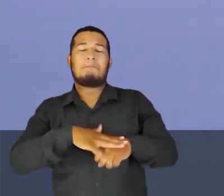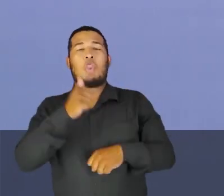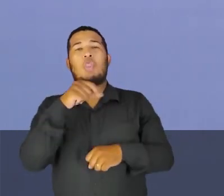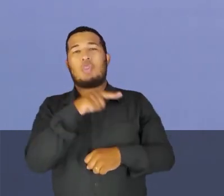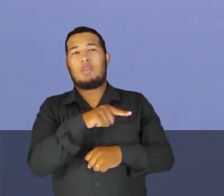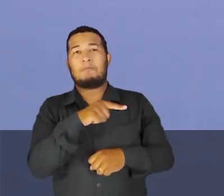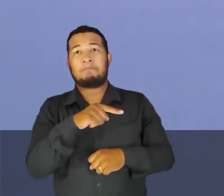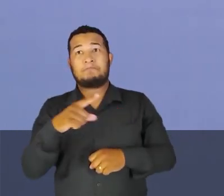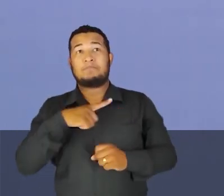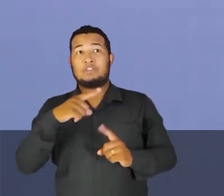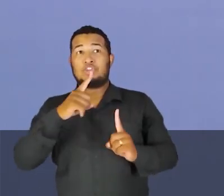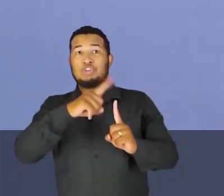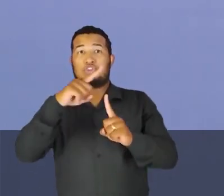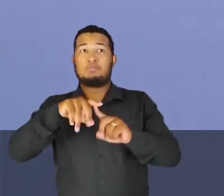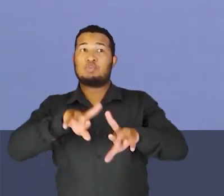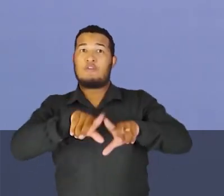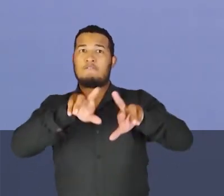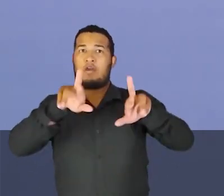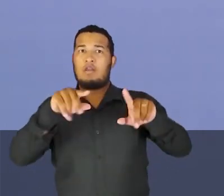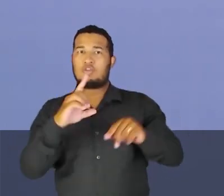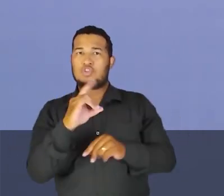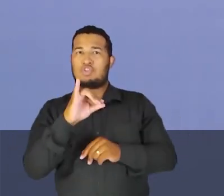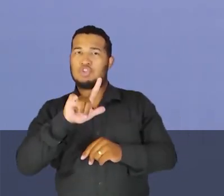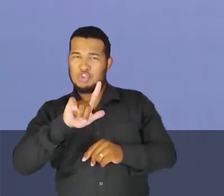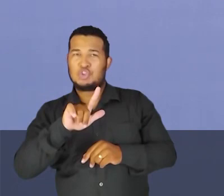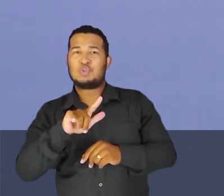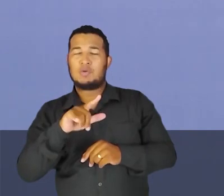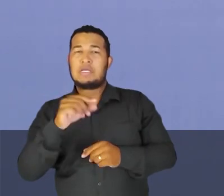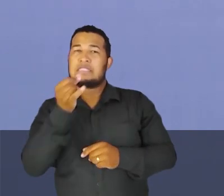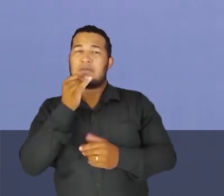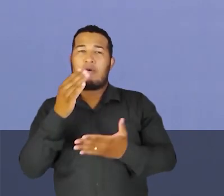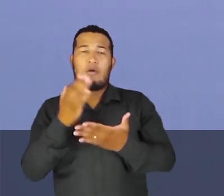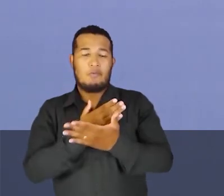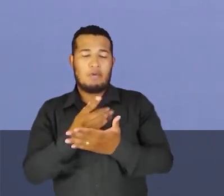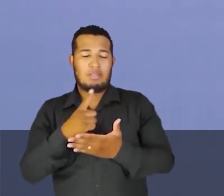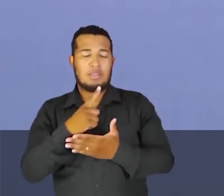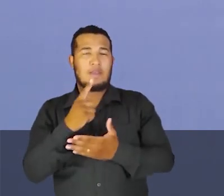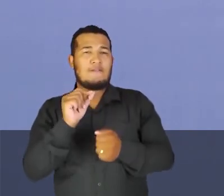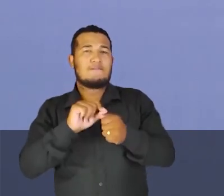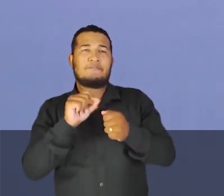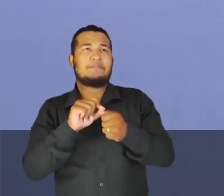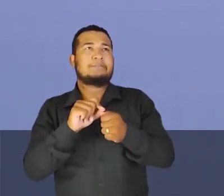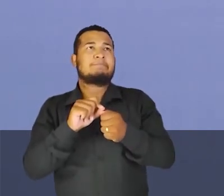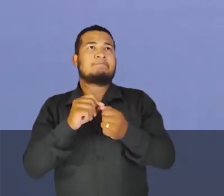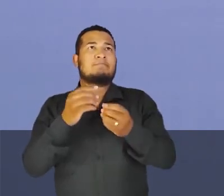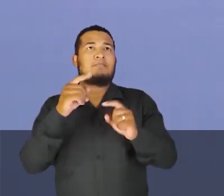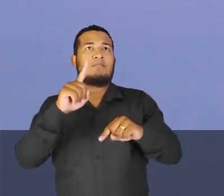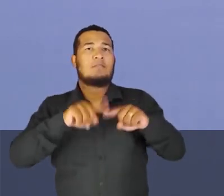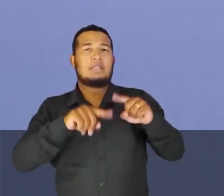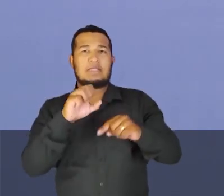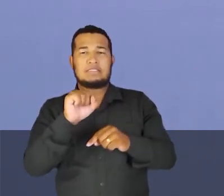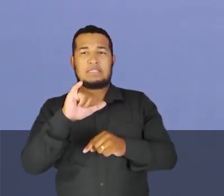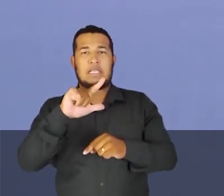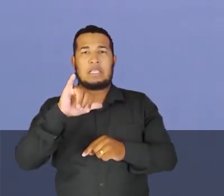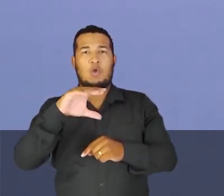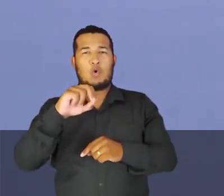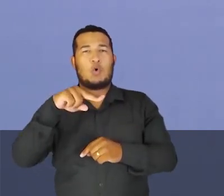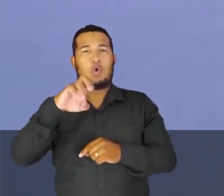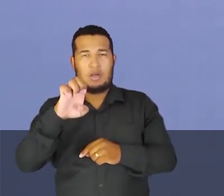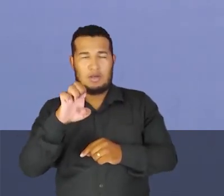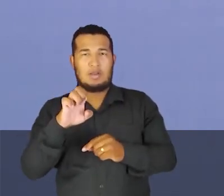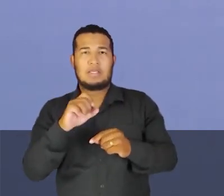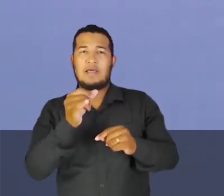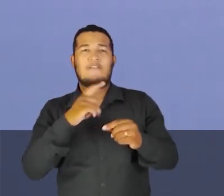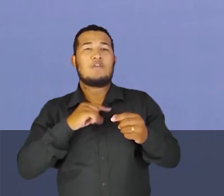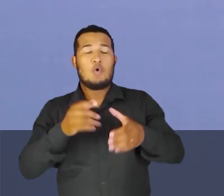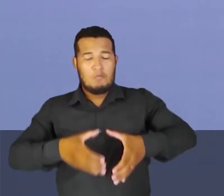Existem diferentes tipos de DIU, né? Existe o DIU que ele é feito de silicone, na maioria das vezes, e ele é